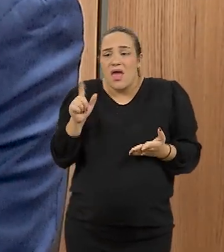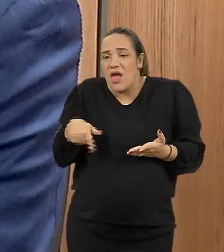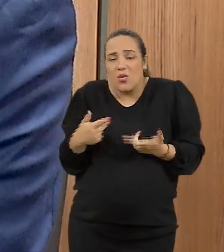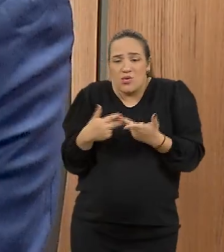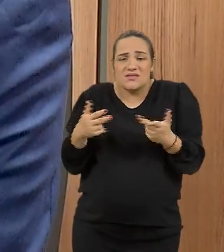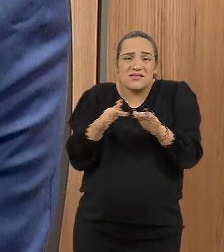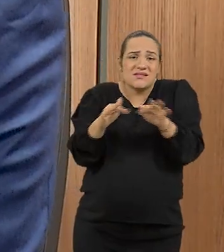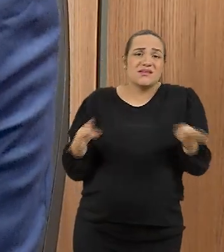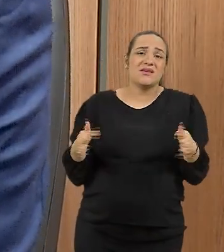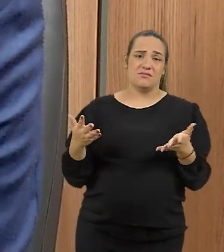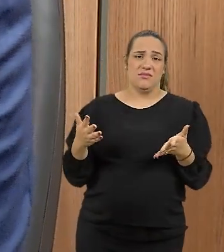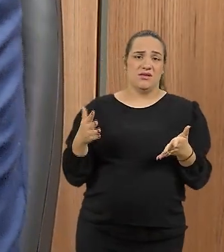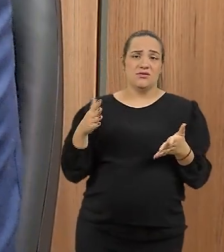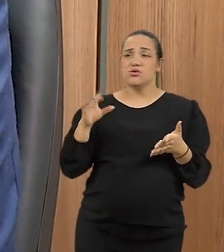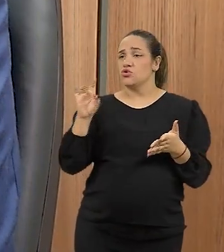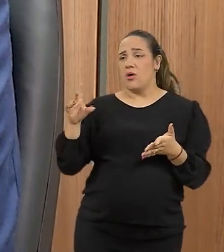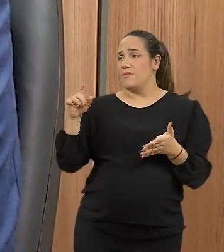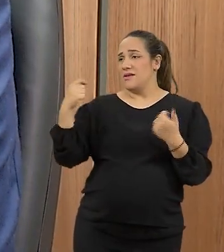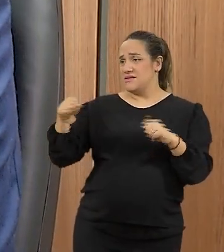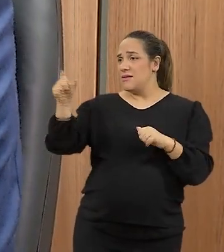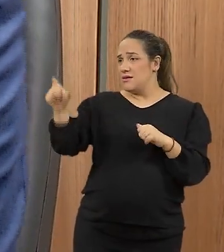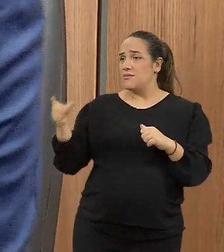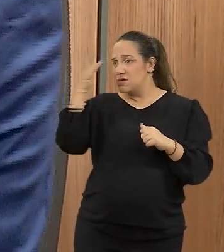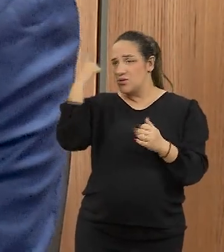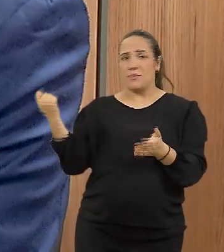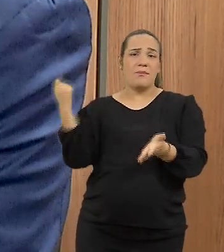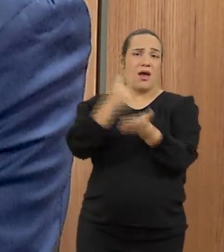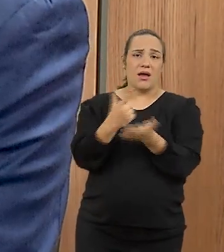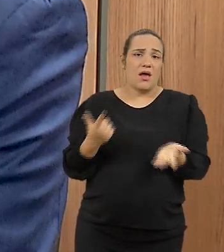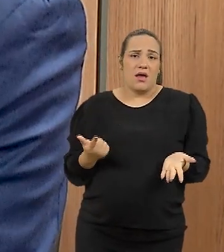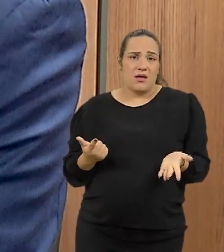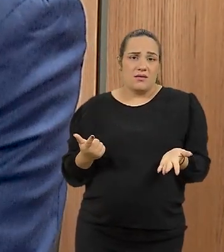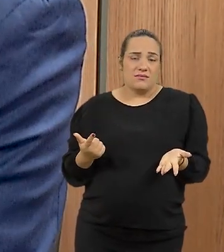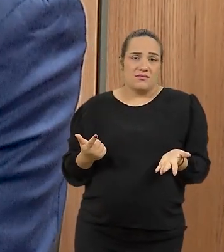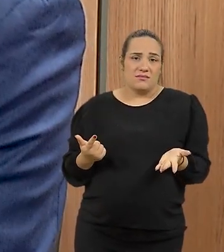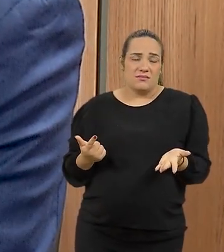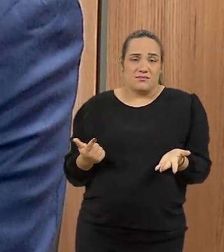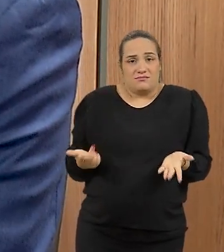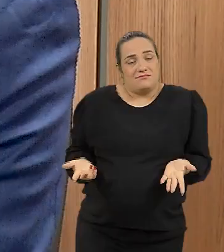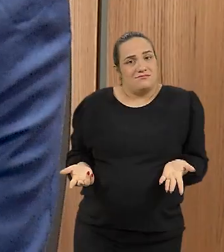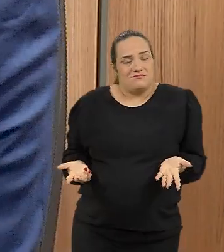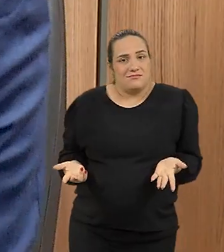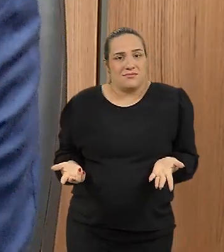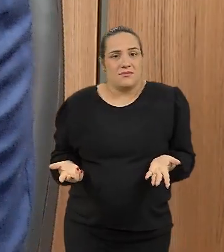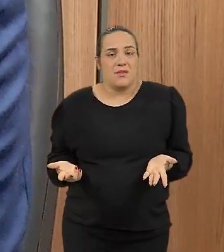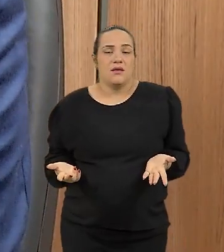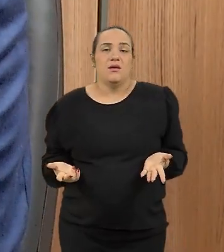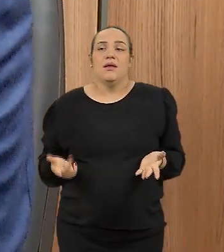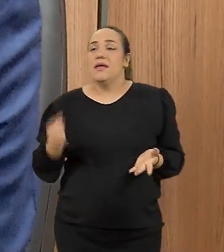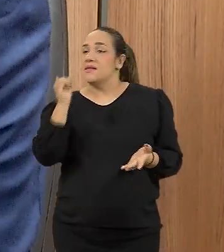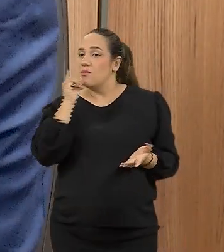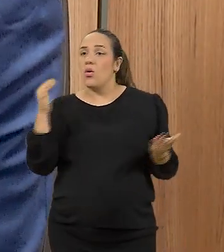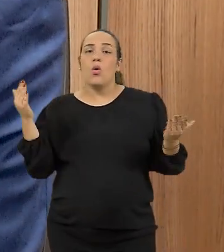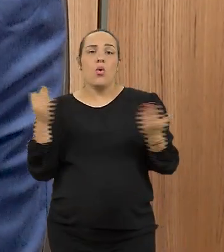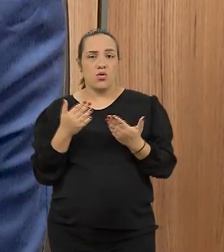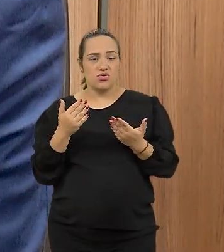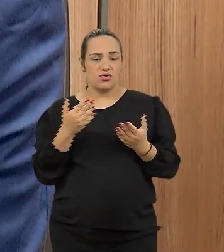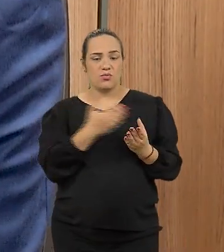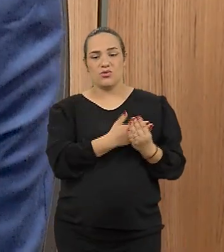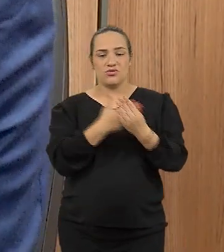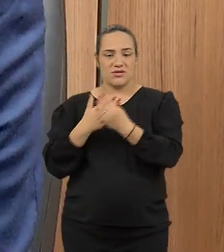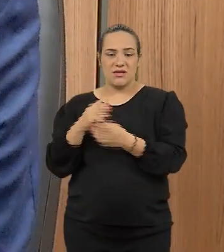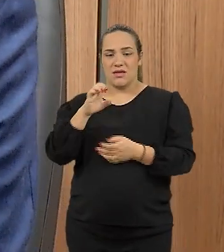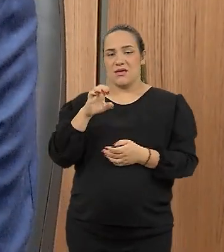são pagas, e as execuções gratuitas não vão ser tiradas do judiciário. E o que é pior, hoje o processo de